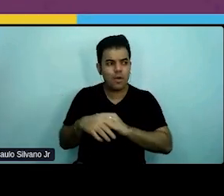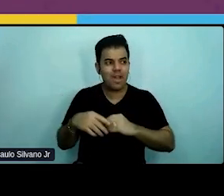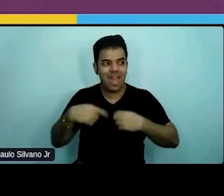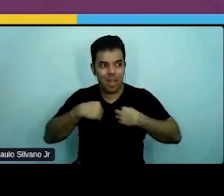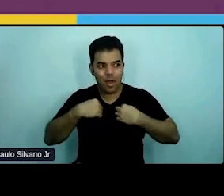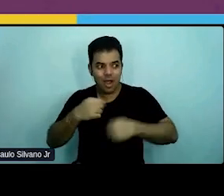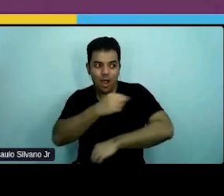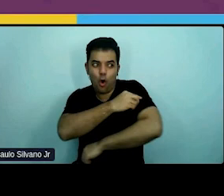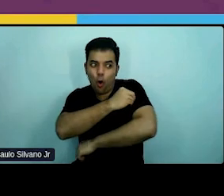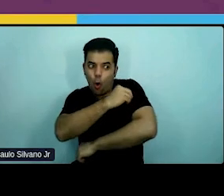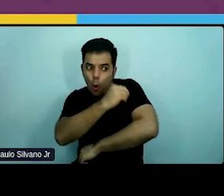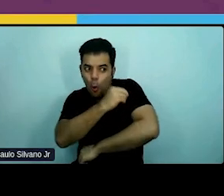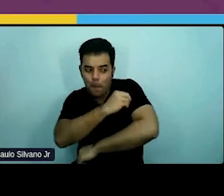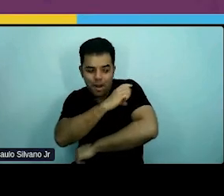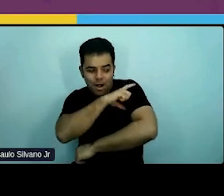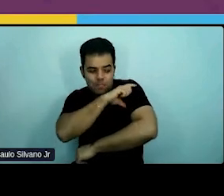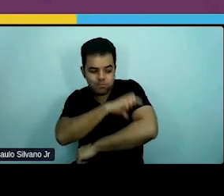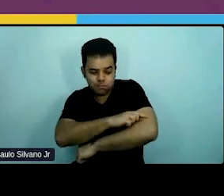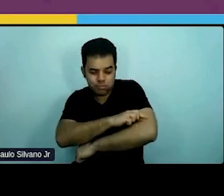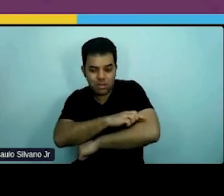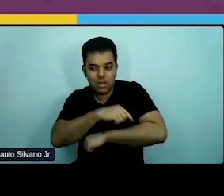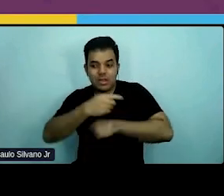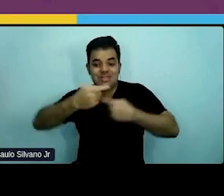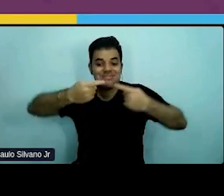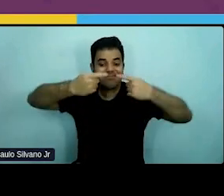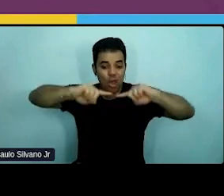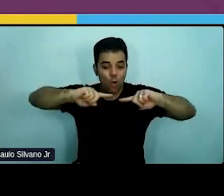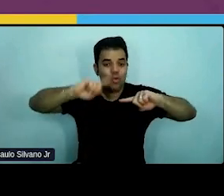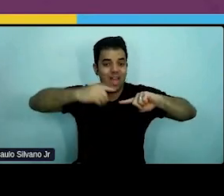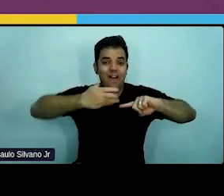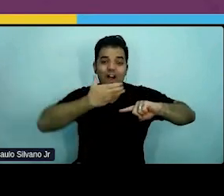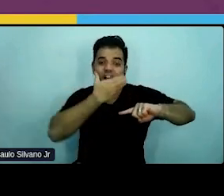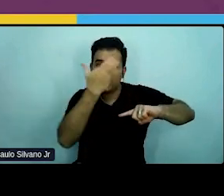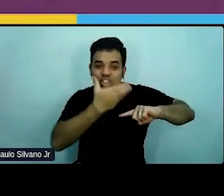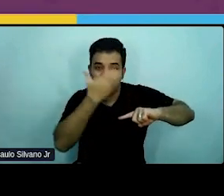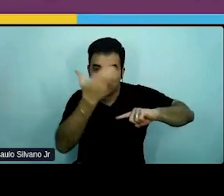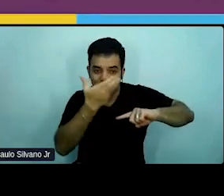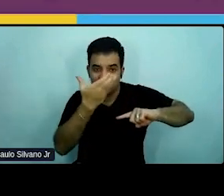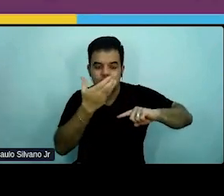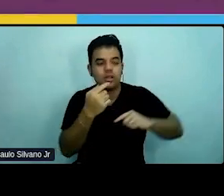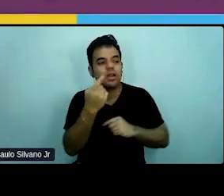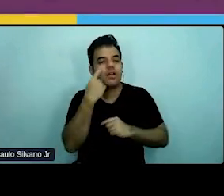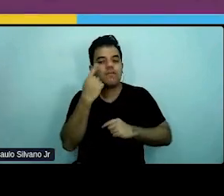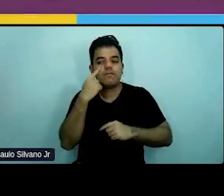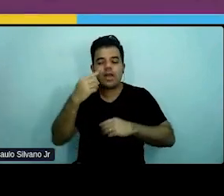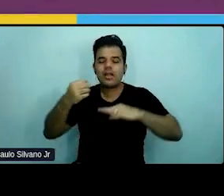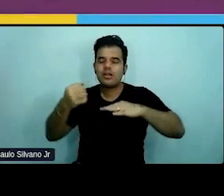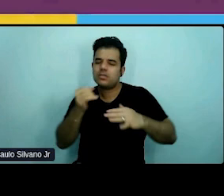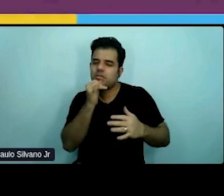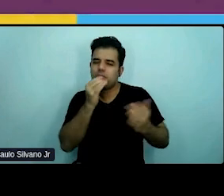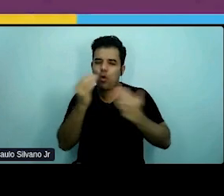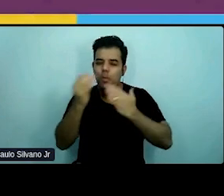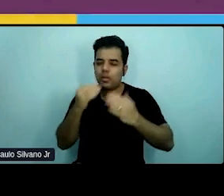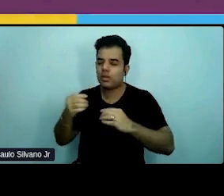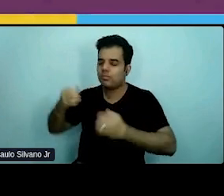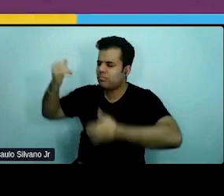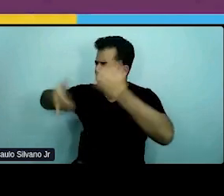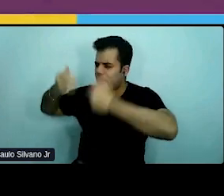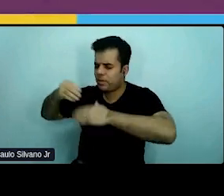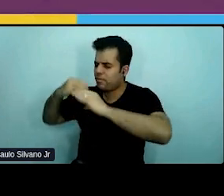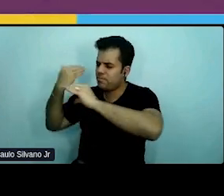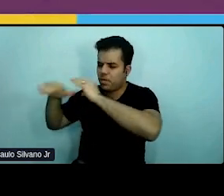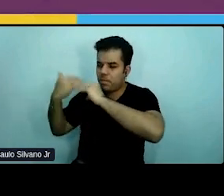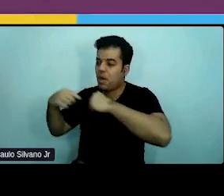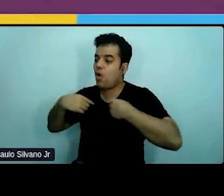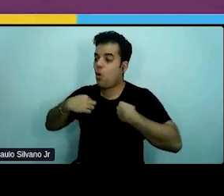no segundo, a uma fruta, então entregue exemplos para ela de manga relacionado a contexto